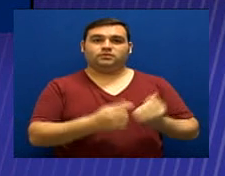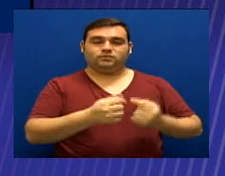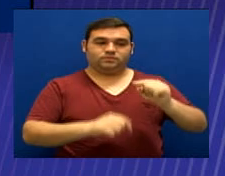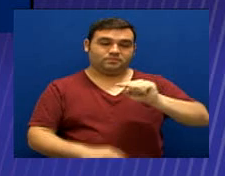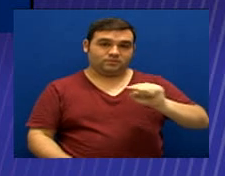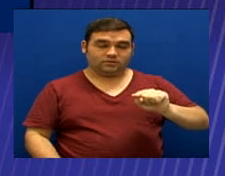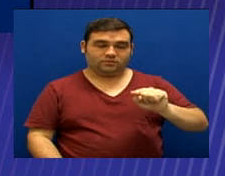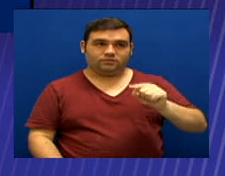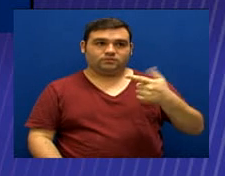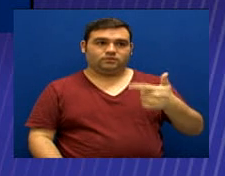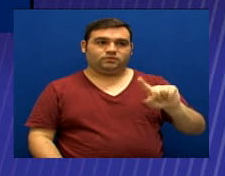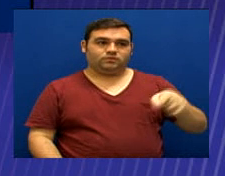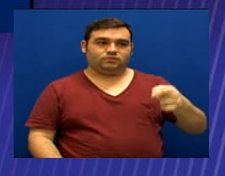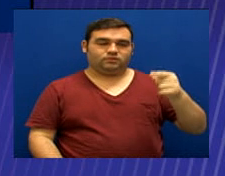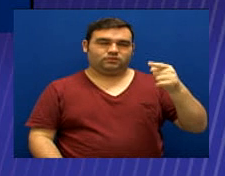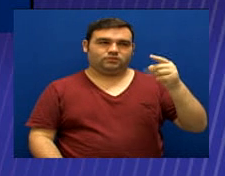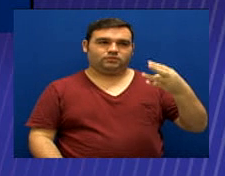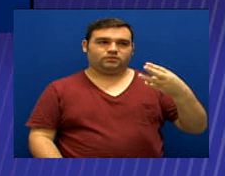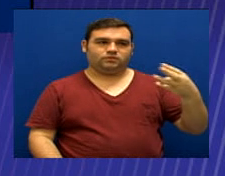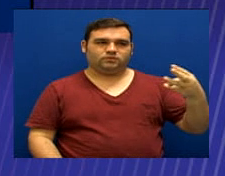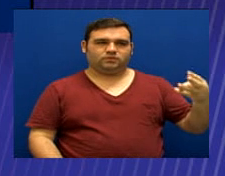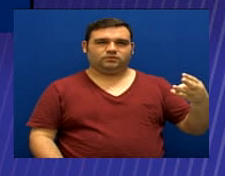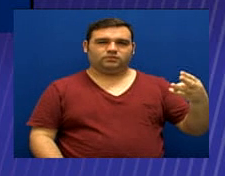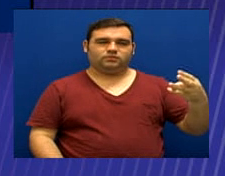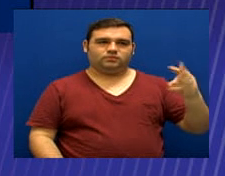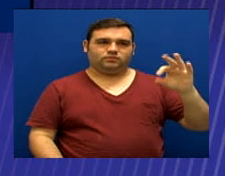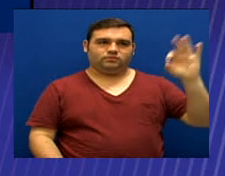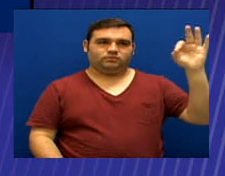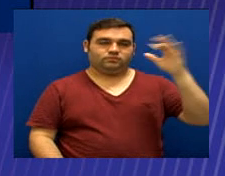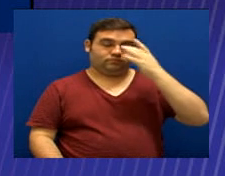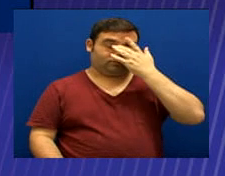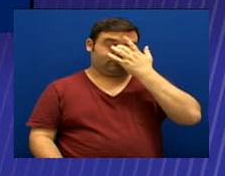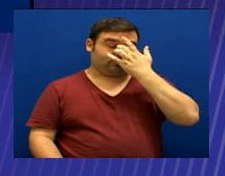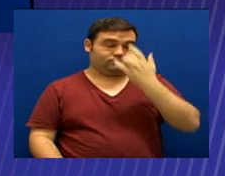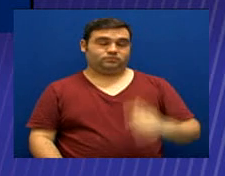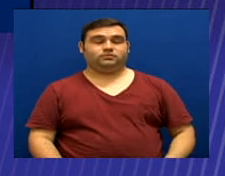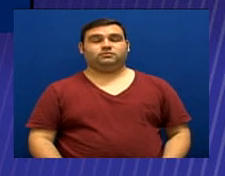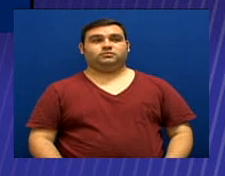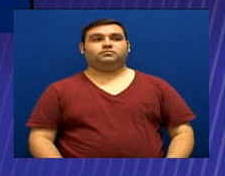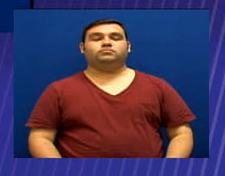- 2,33 por cento